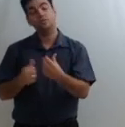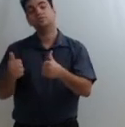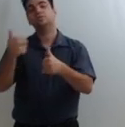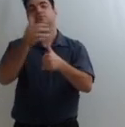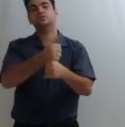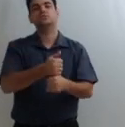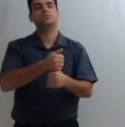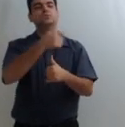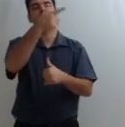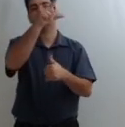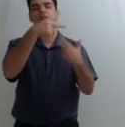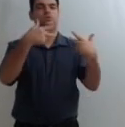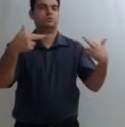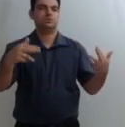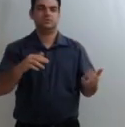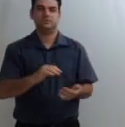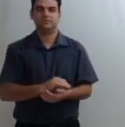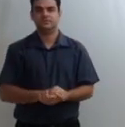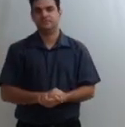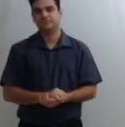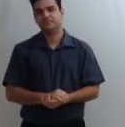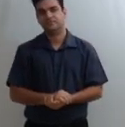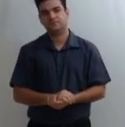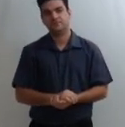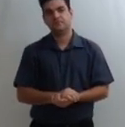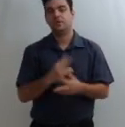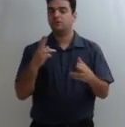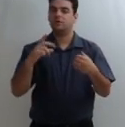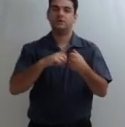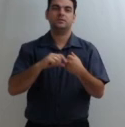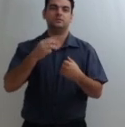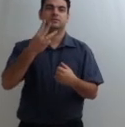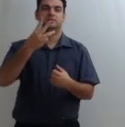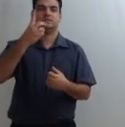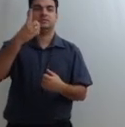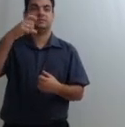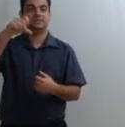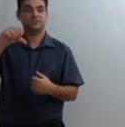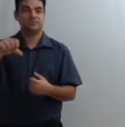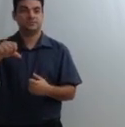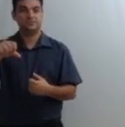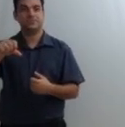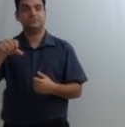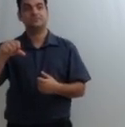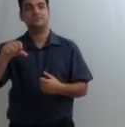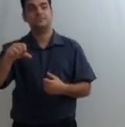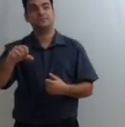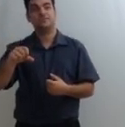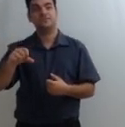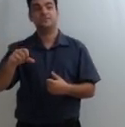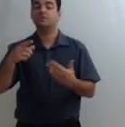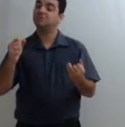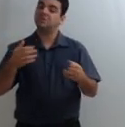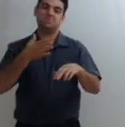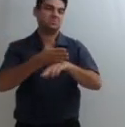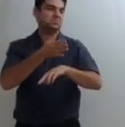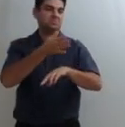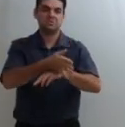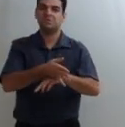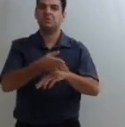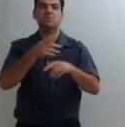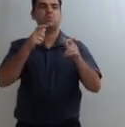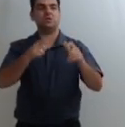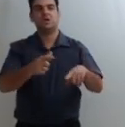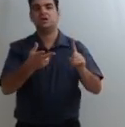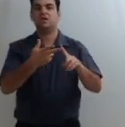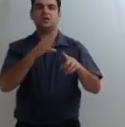uma medida cautelar diversa do artigo 319, das quais aqui elenco o comparecimento semanal a um dos batalhões a que está vinculado, ou ao